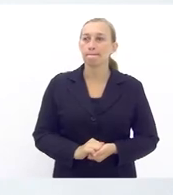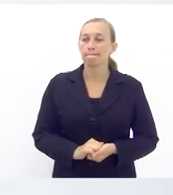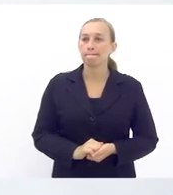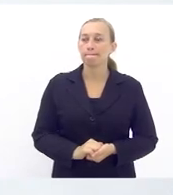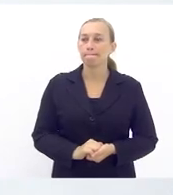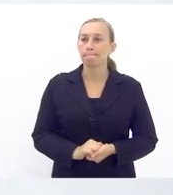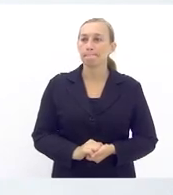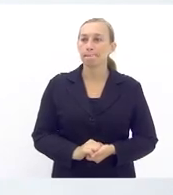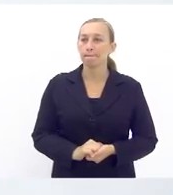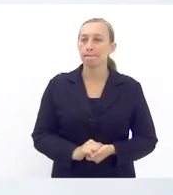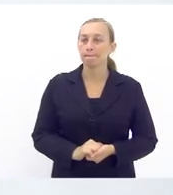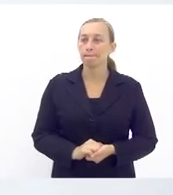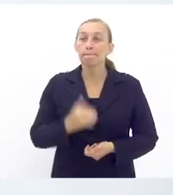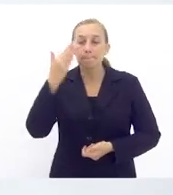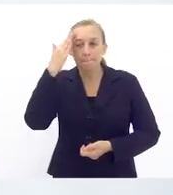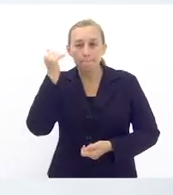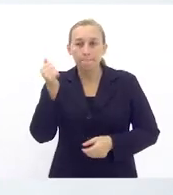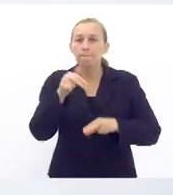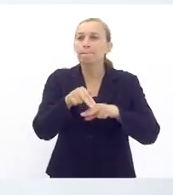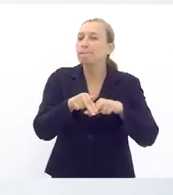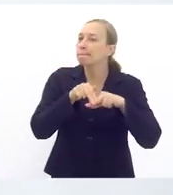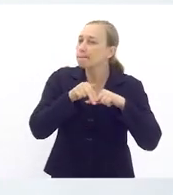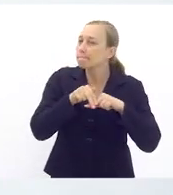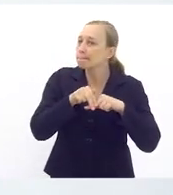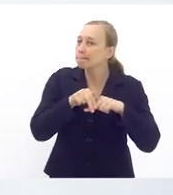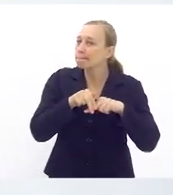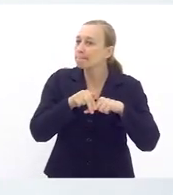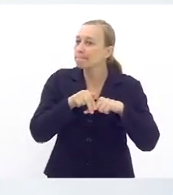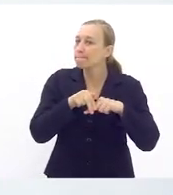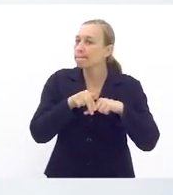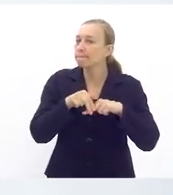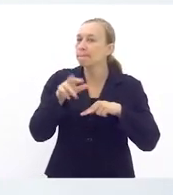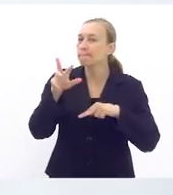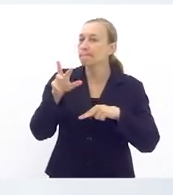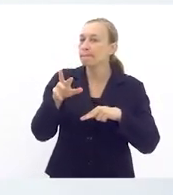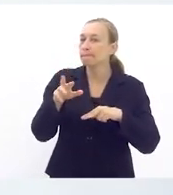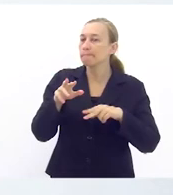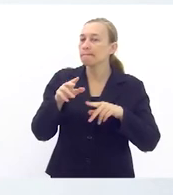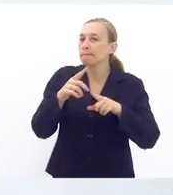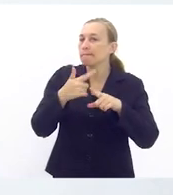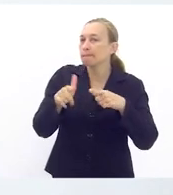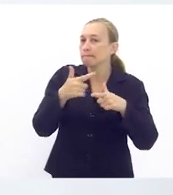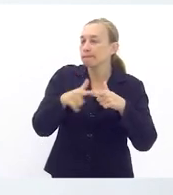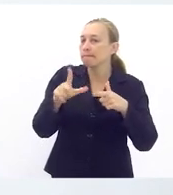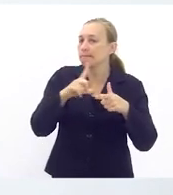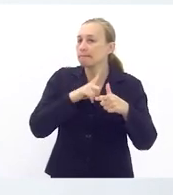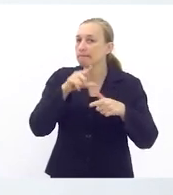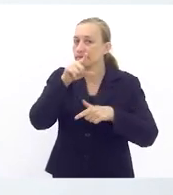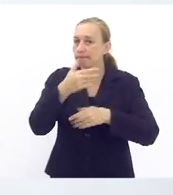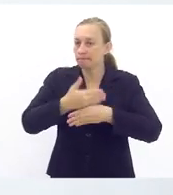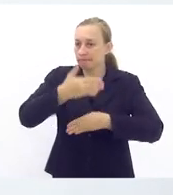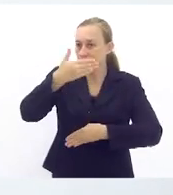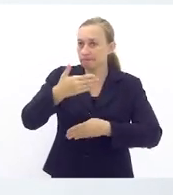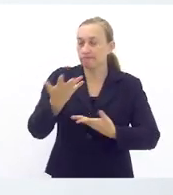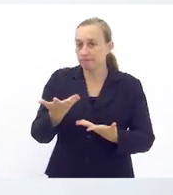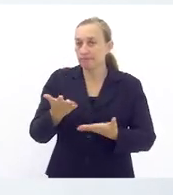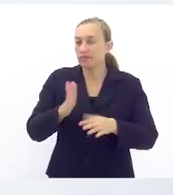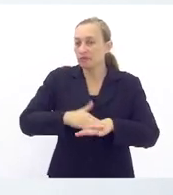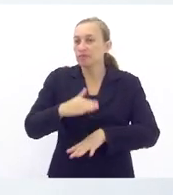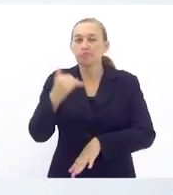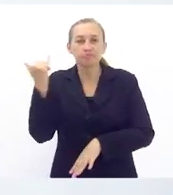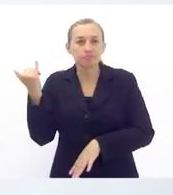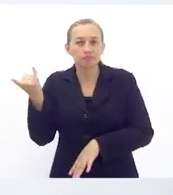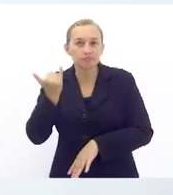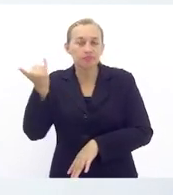prospecção para saber a causa das rachaduras que se apresentaram lá ou seja mais importante do que entender